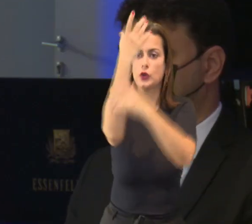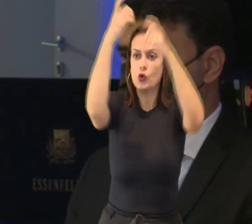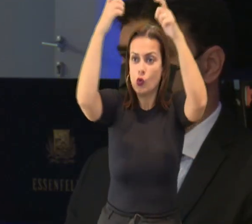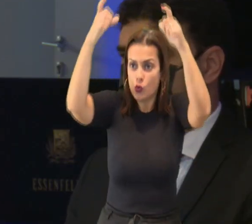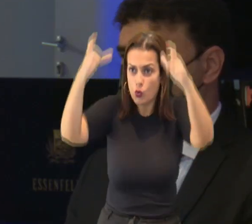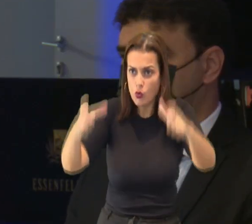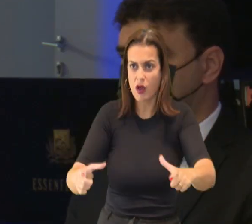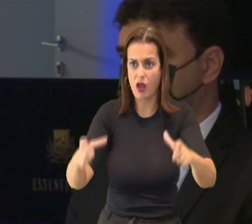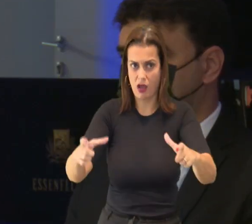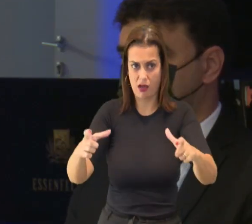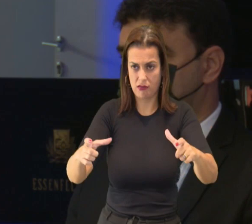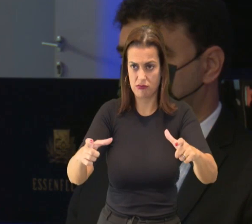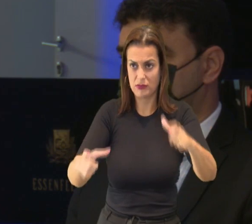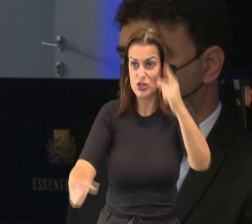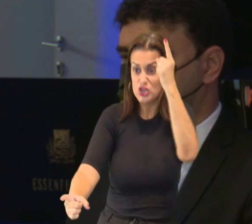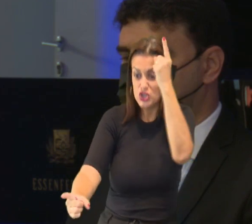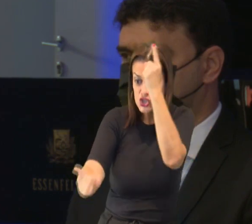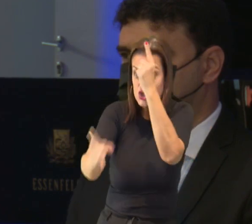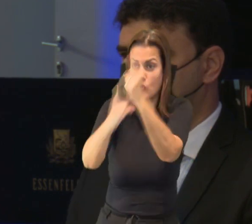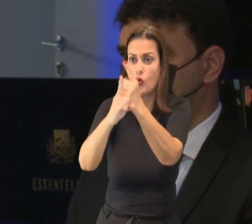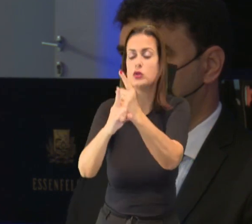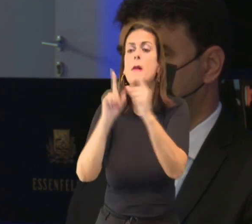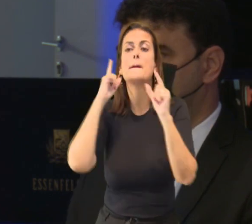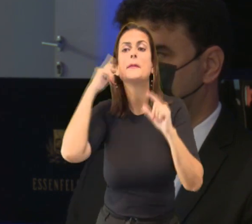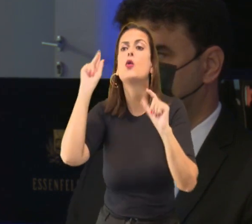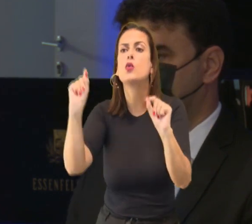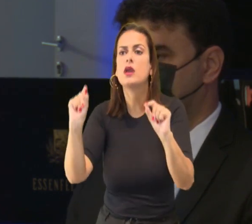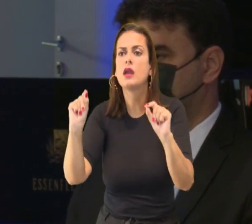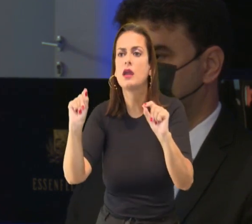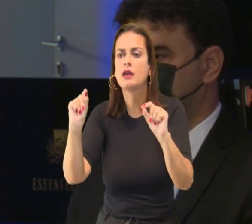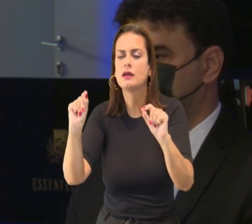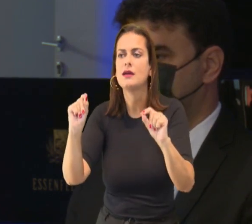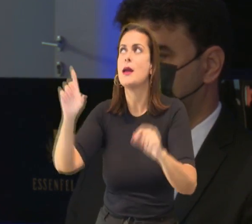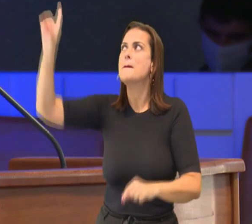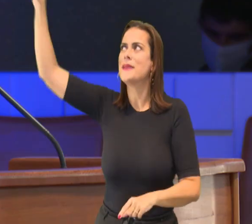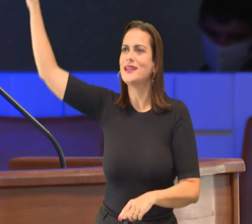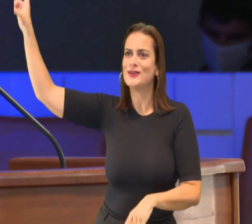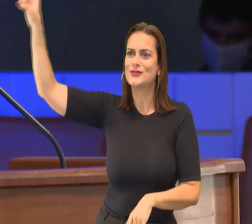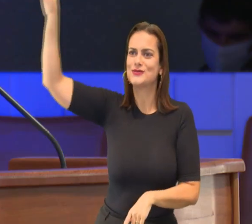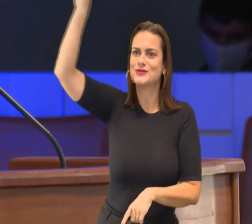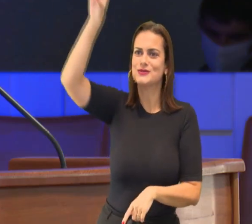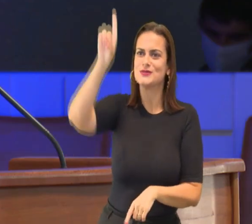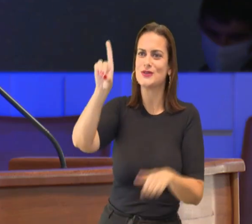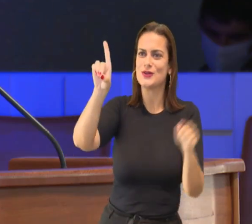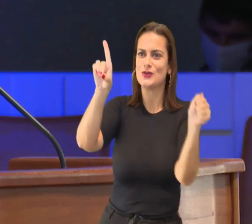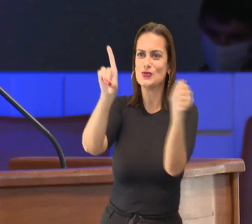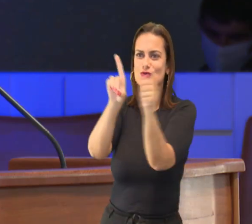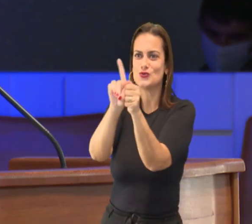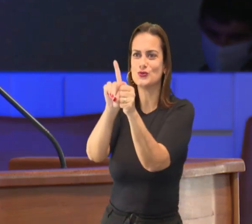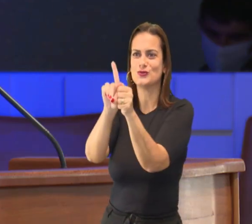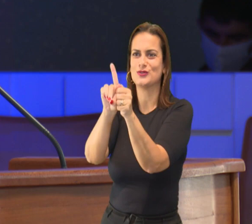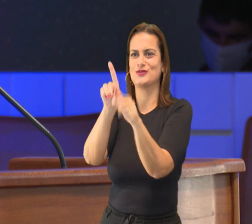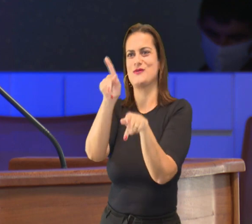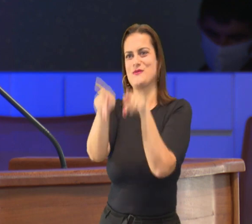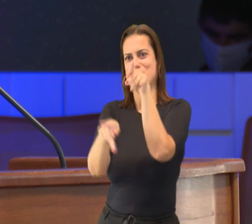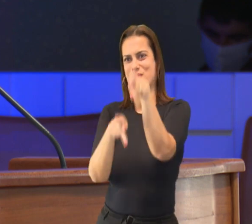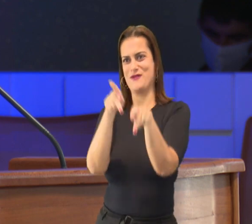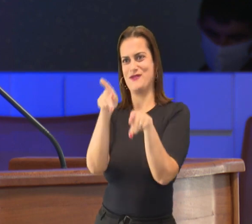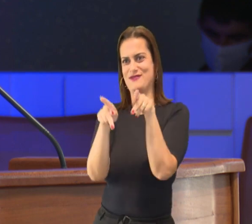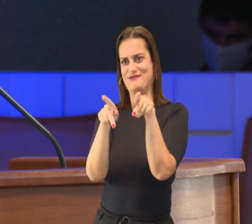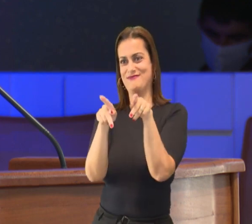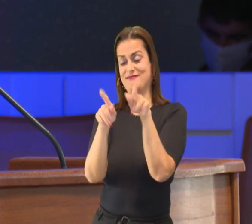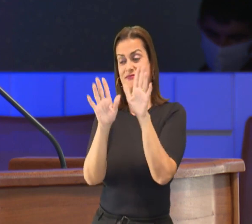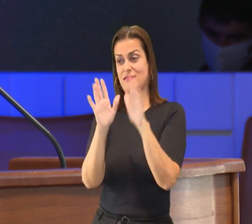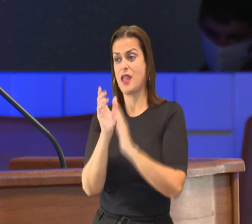estabelecesse um local de encontro, é para que ele pudesse estar presente com o seu povo. Uma palavra